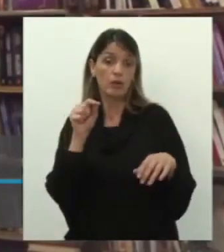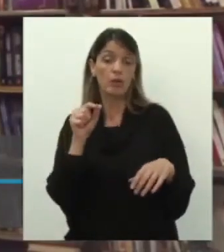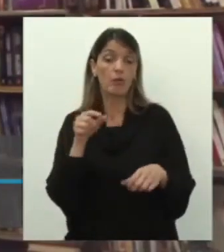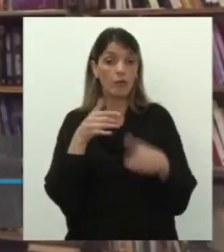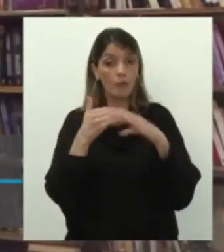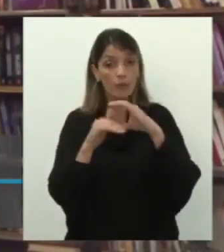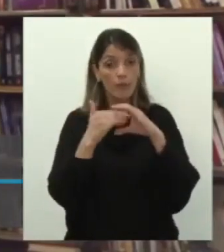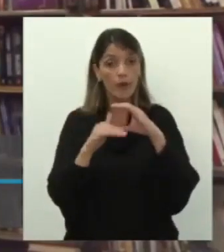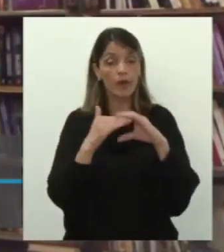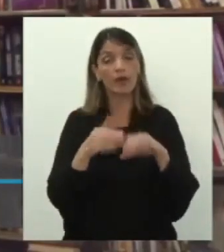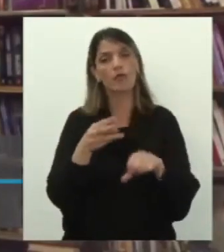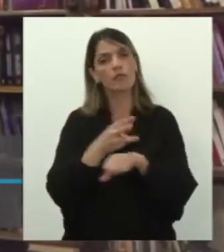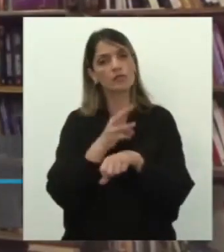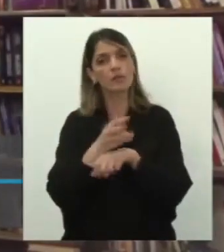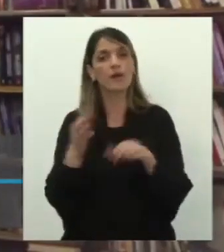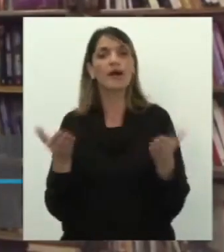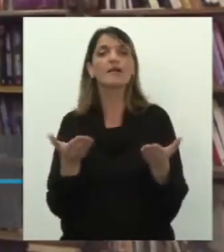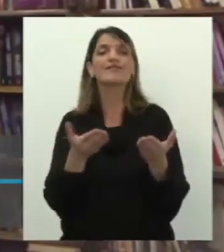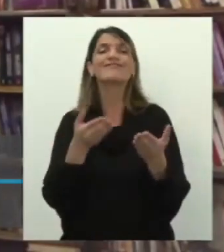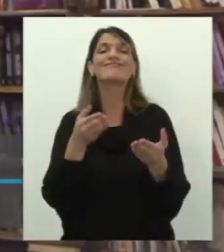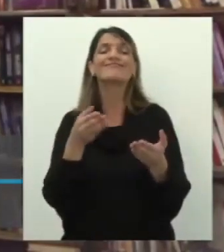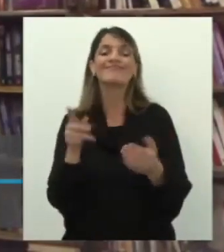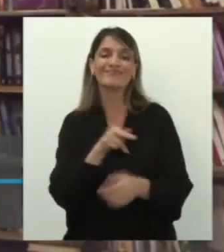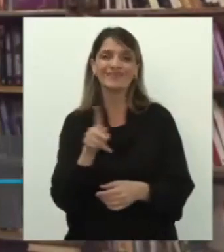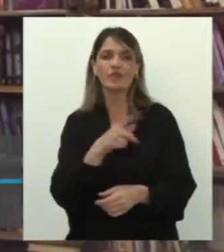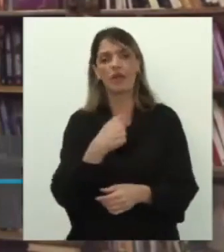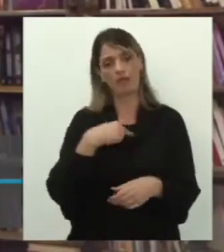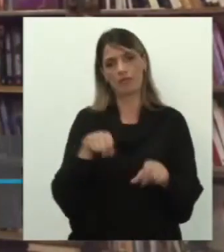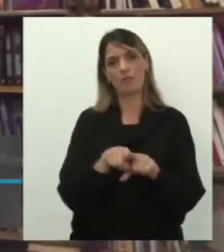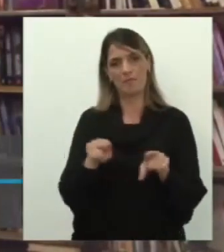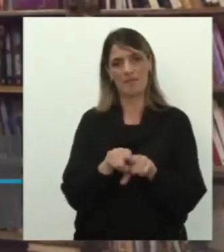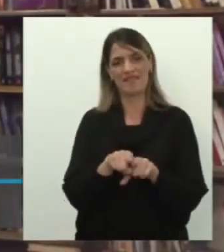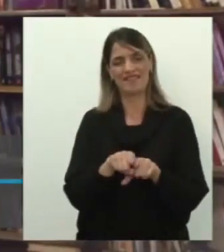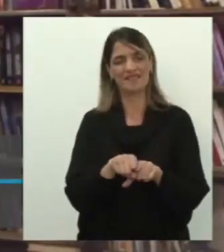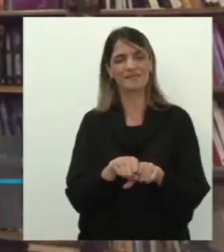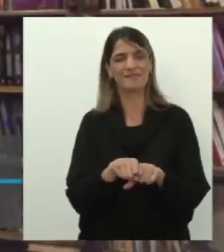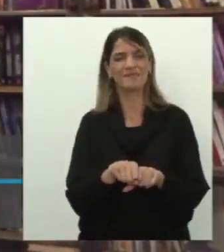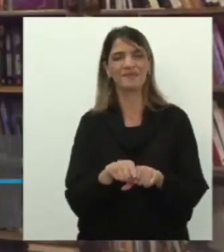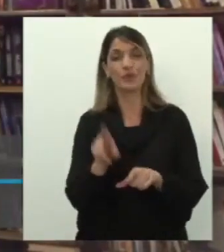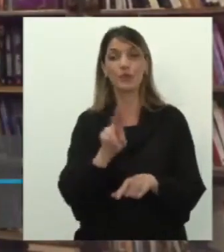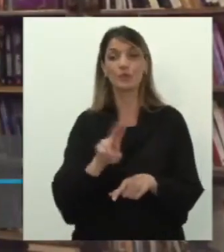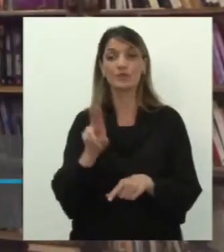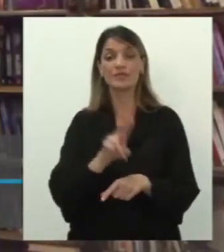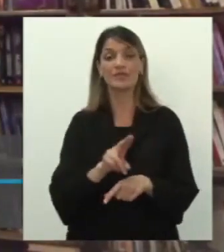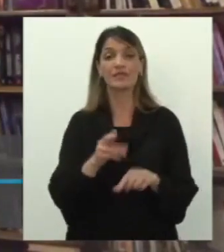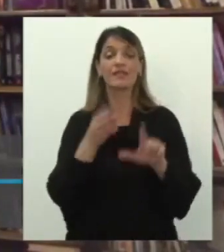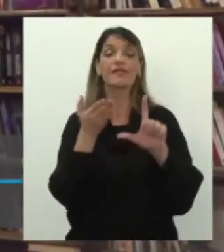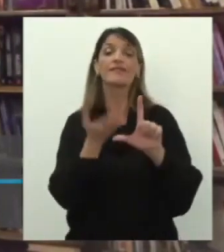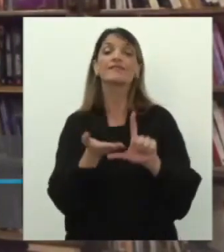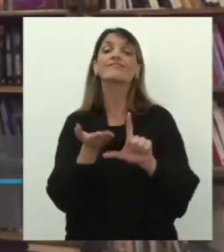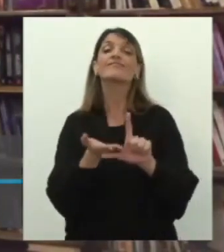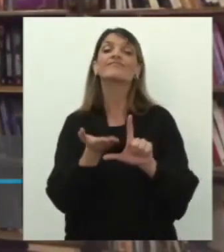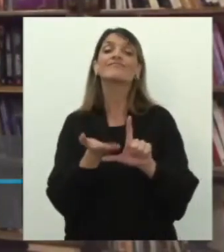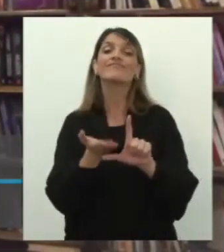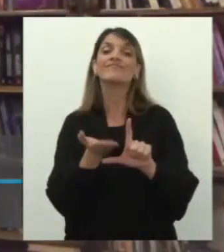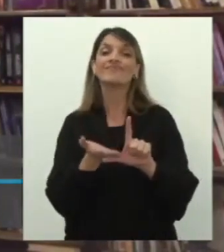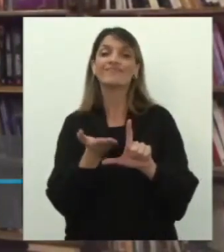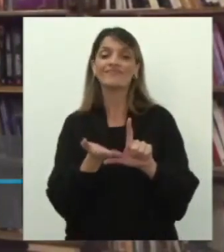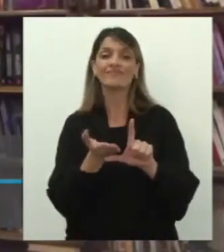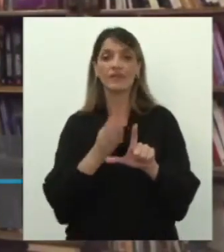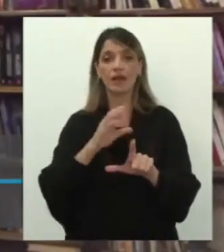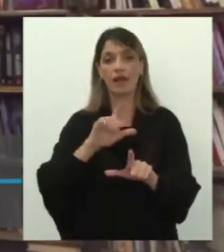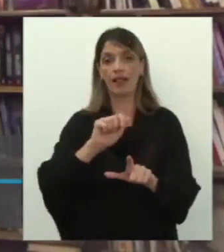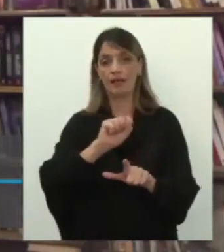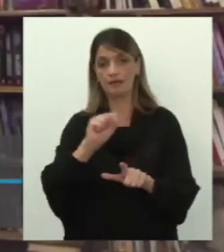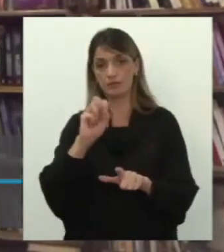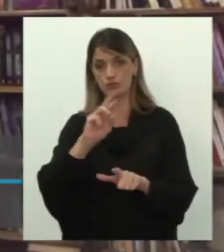WhatsApp. E agora as professoras estão, assim como eu também estou fazendo, usando o Classroom, tá? Então agora que